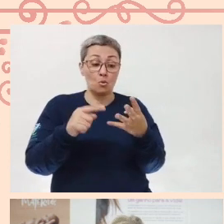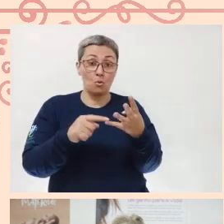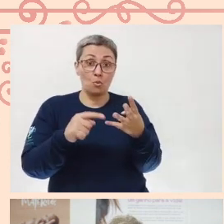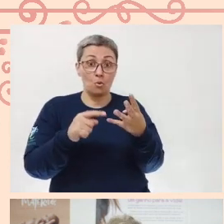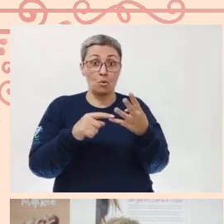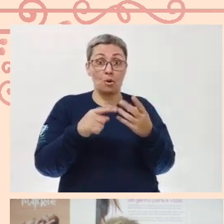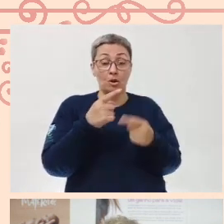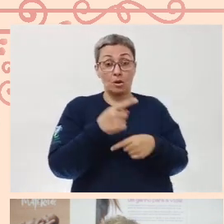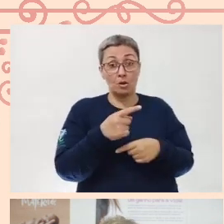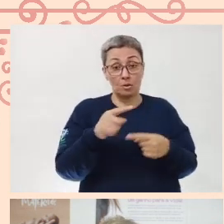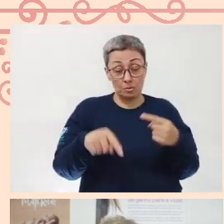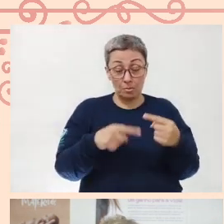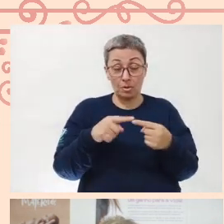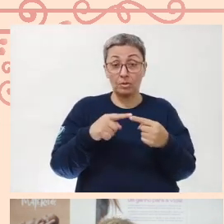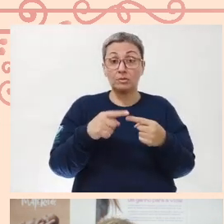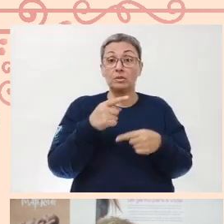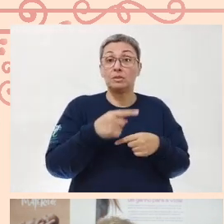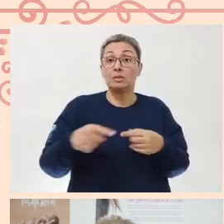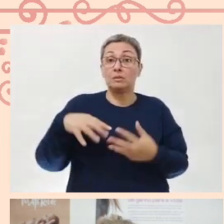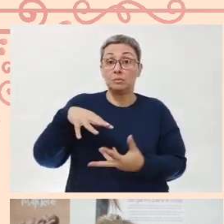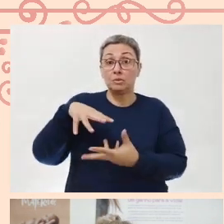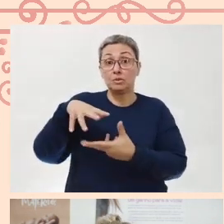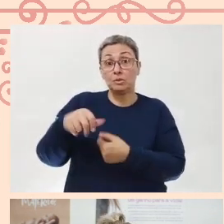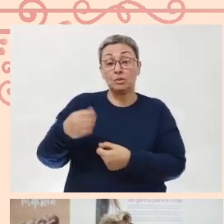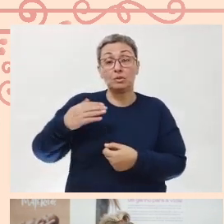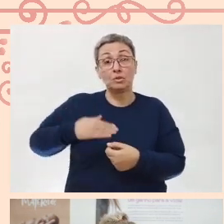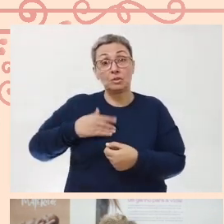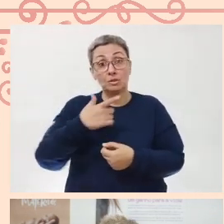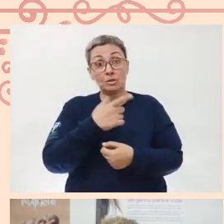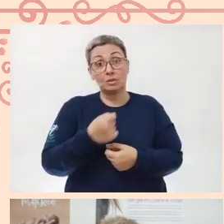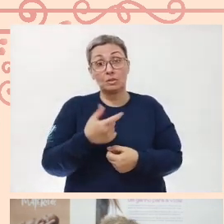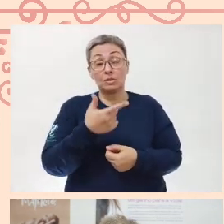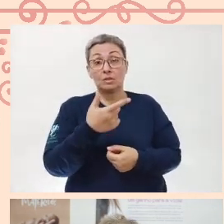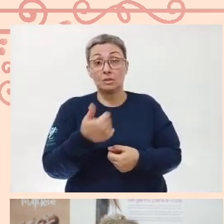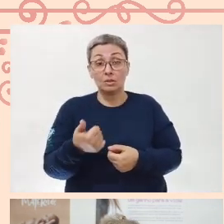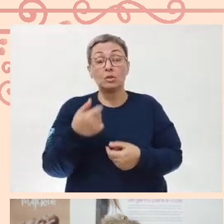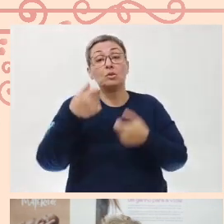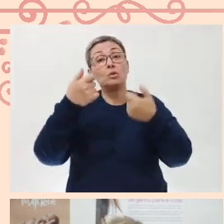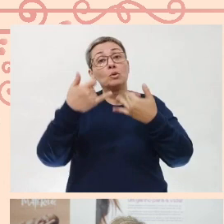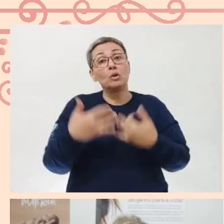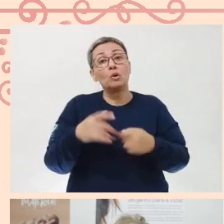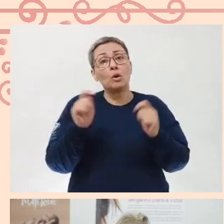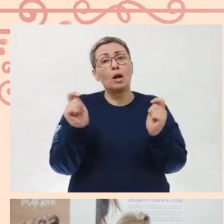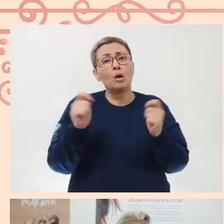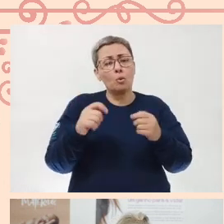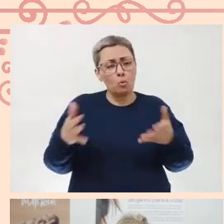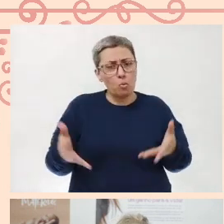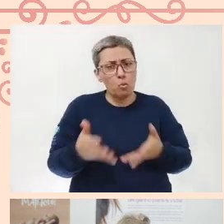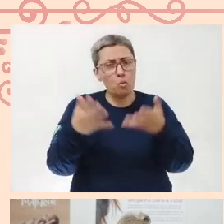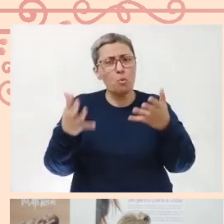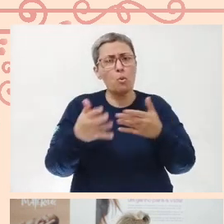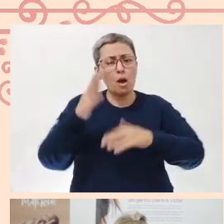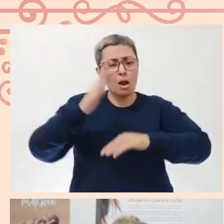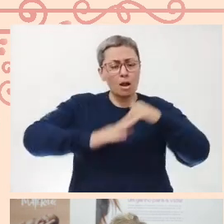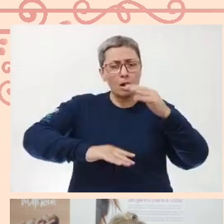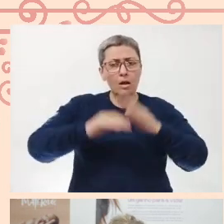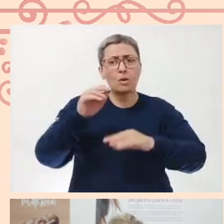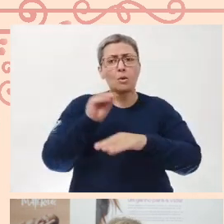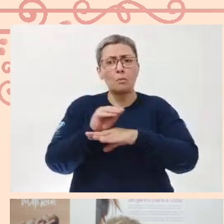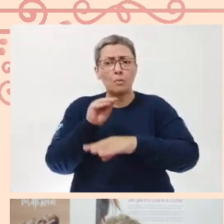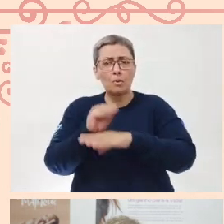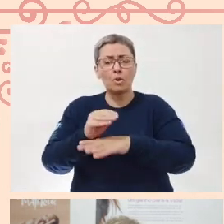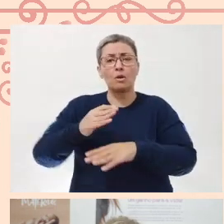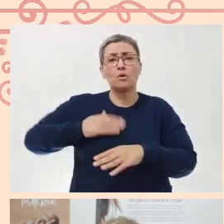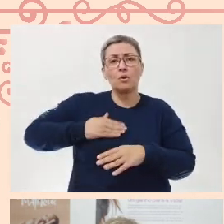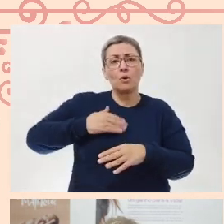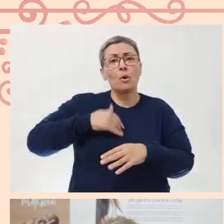O quarto objetivo da Semana Mundial do Aleitamento Materno 2021 fala de potencializarmos as ações